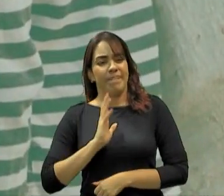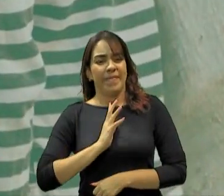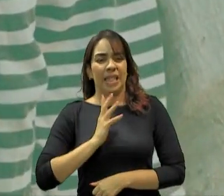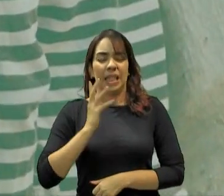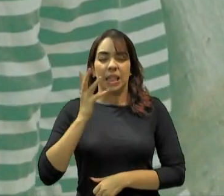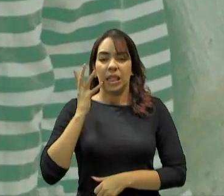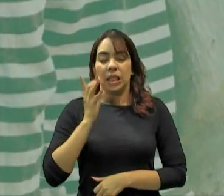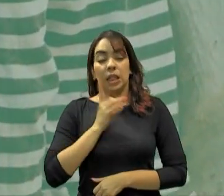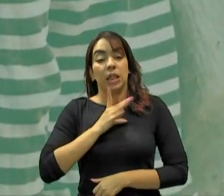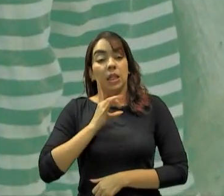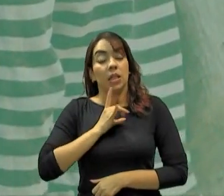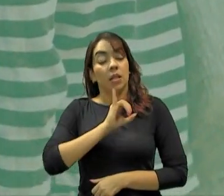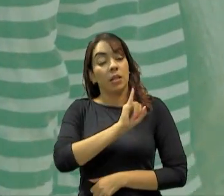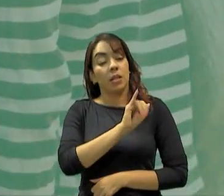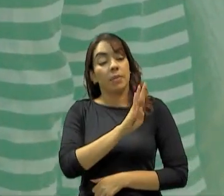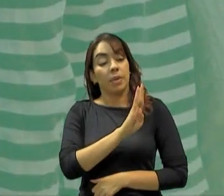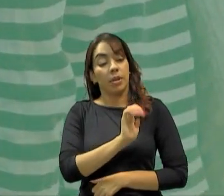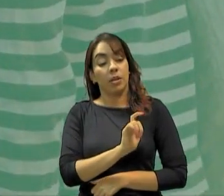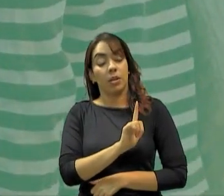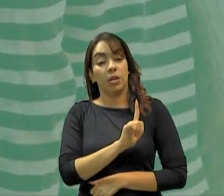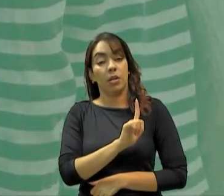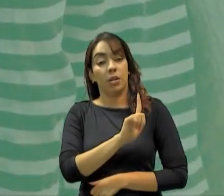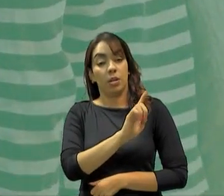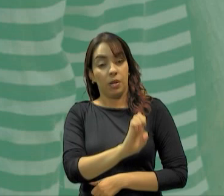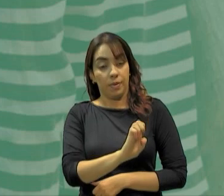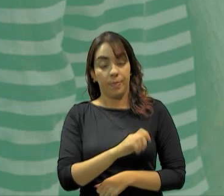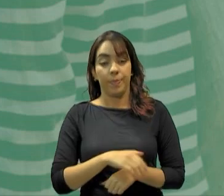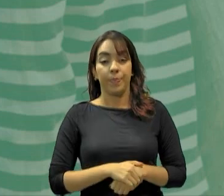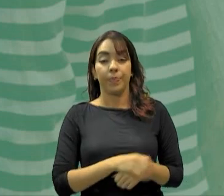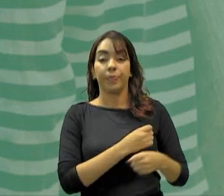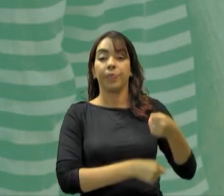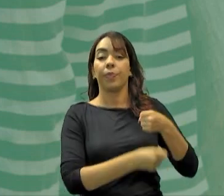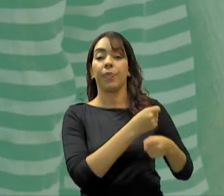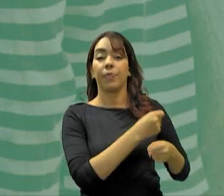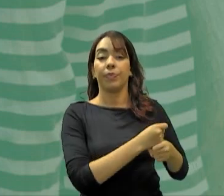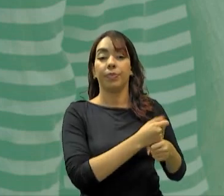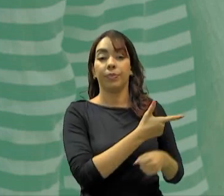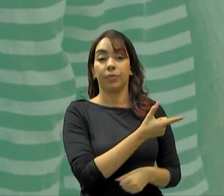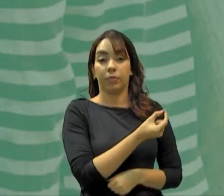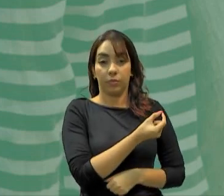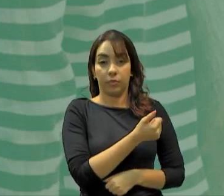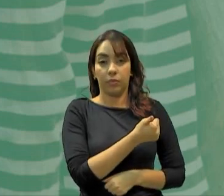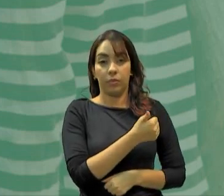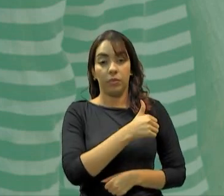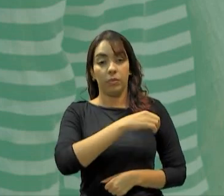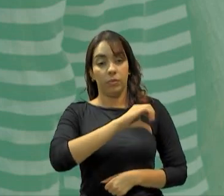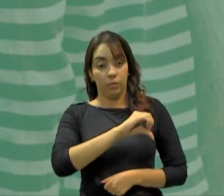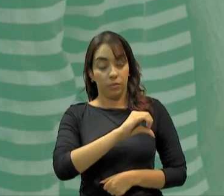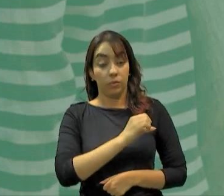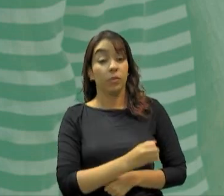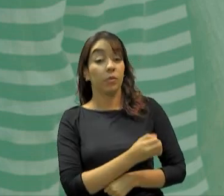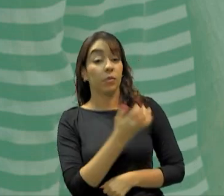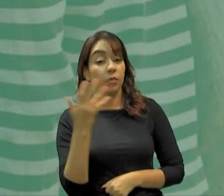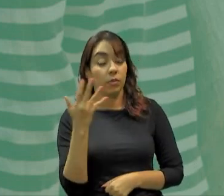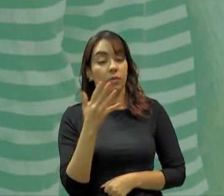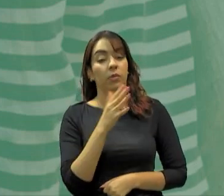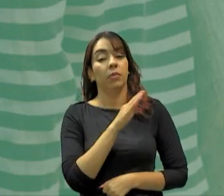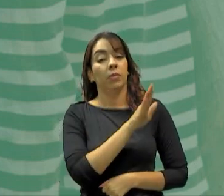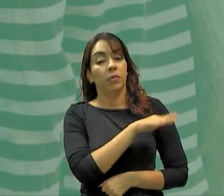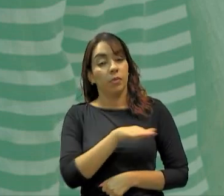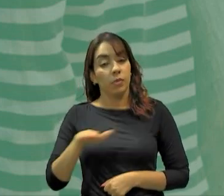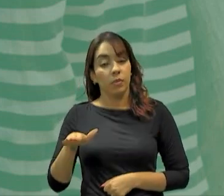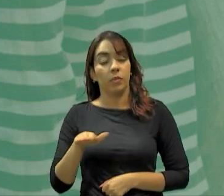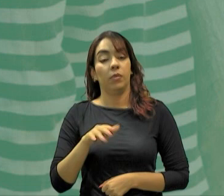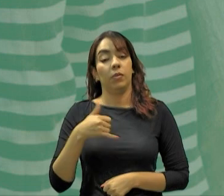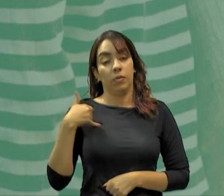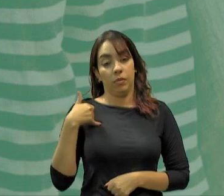IBGE em 2019 cerca de 1. 800.000 crianças e adolescentes com idade entre 5 e